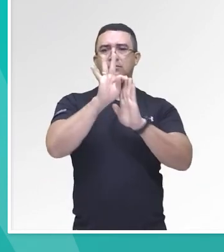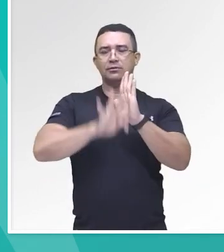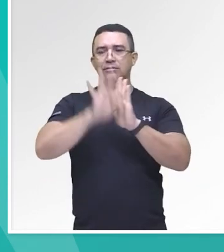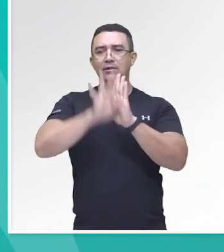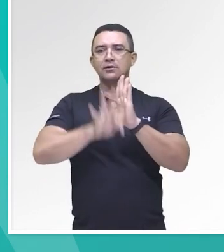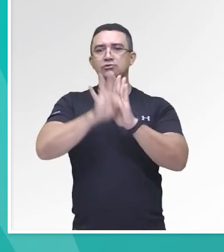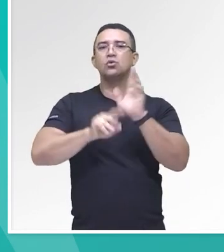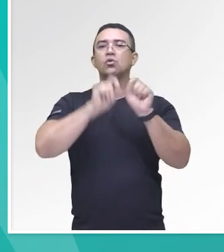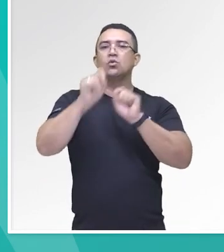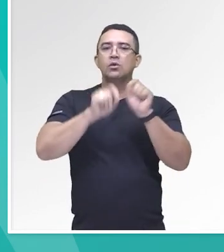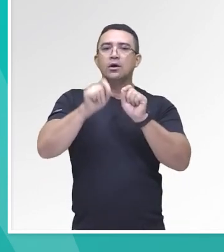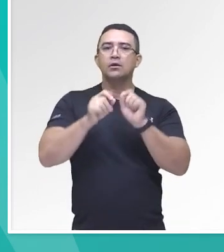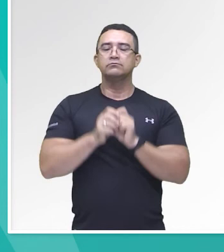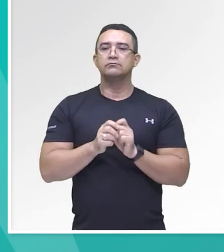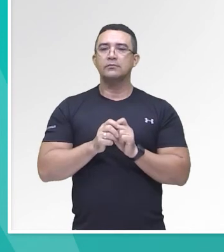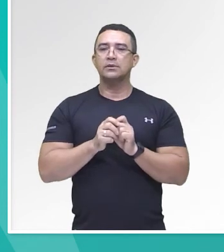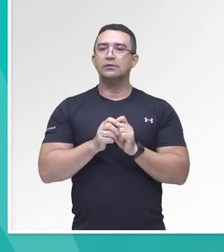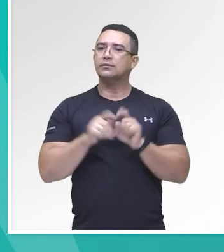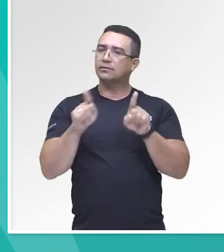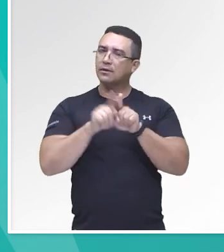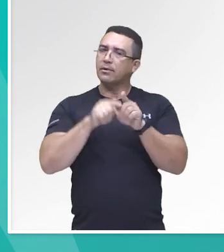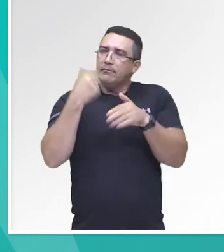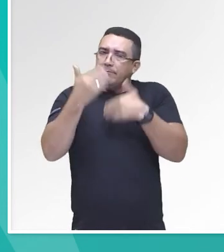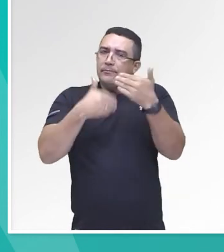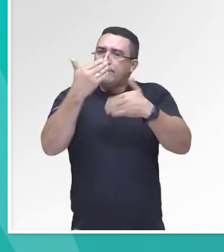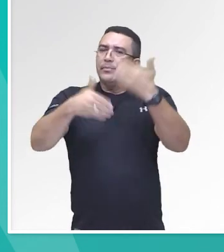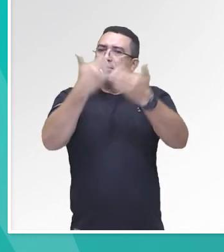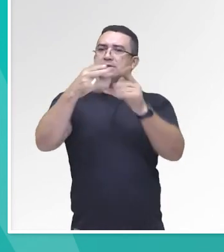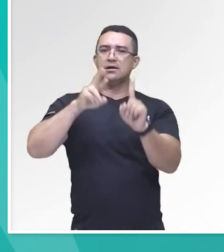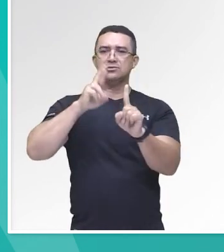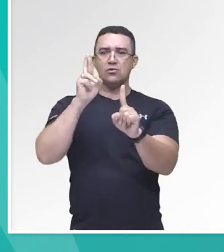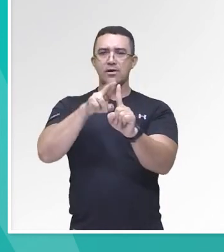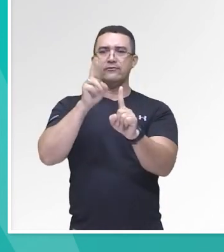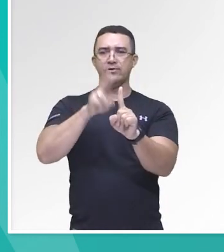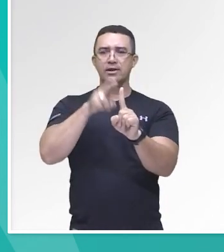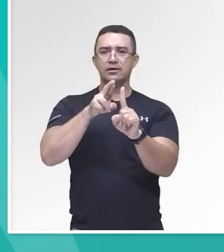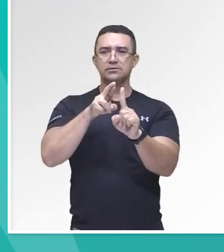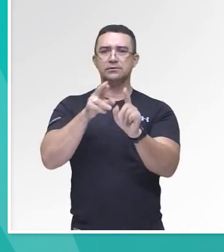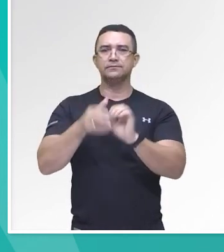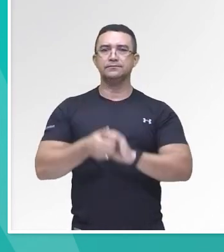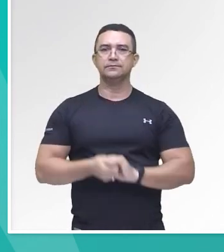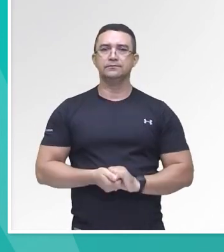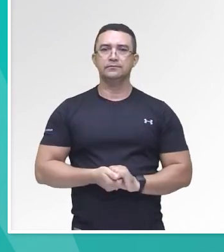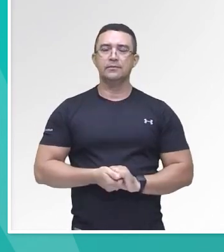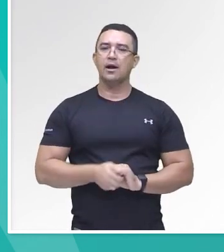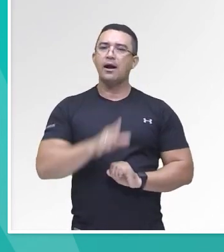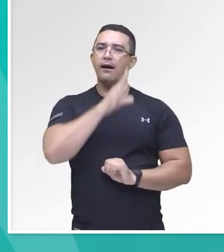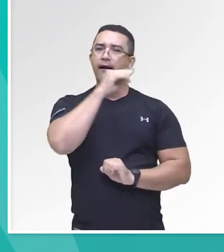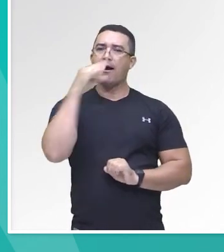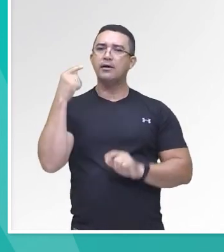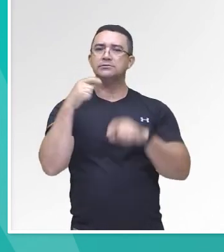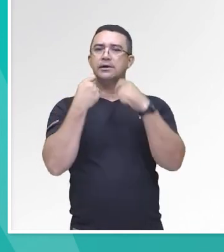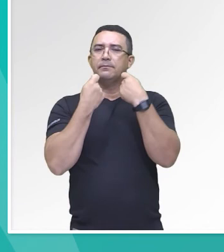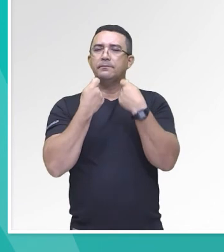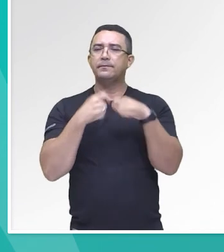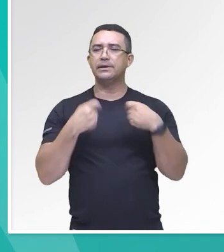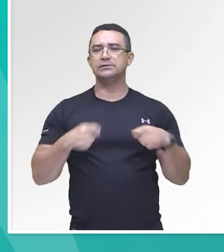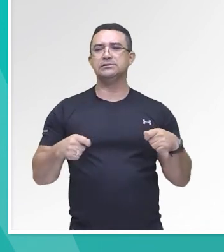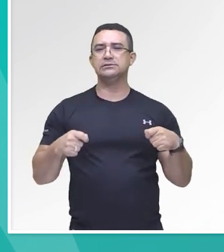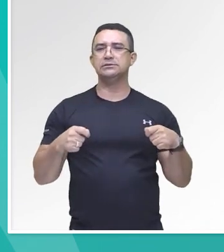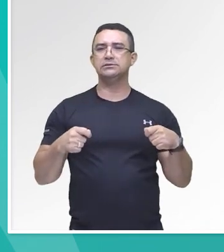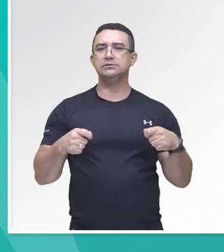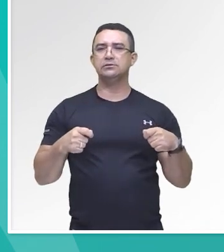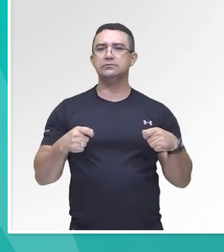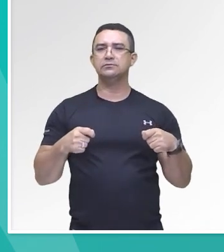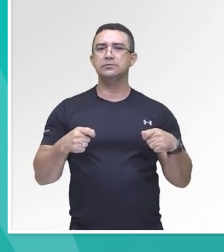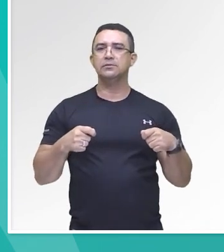pelo meu processo de referenciação, pelas minhas referências. Então, as crianças, olha aqui o nosso exemplo, tá?